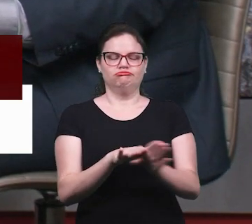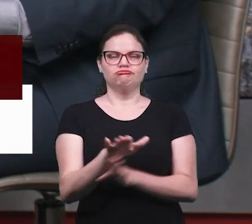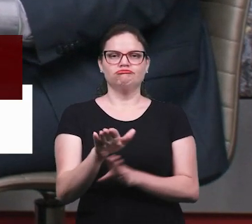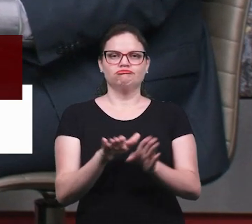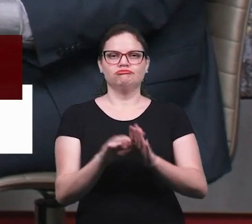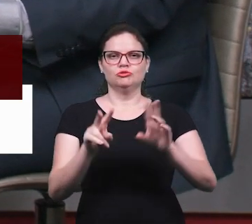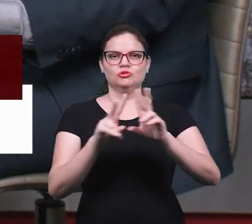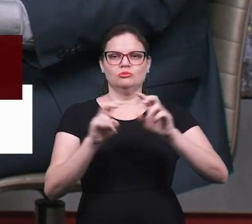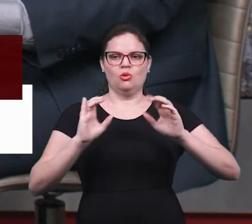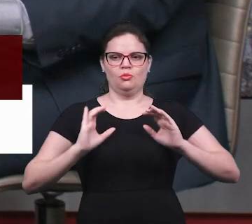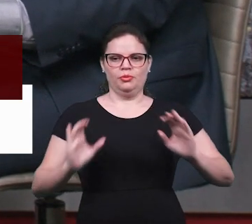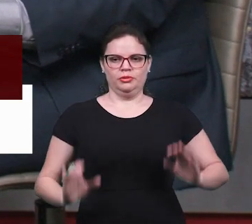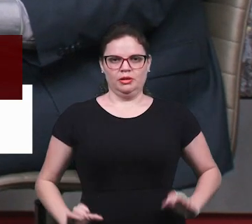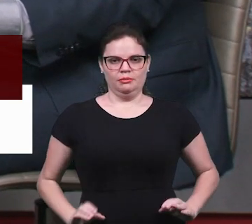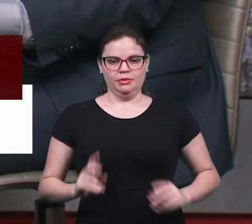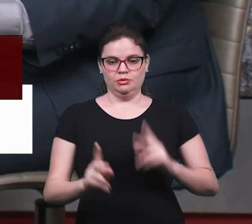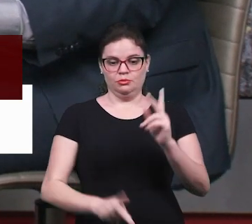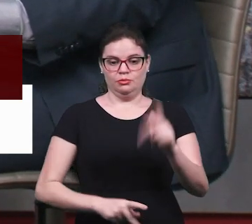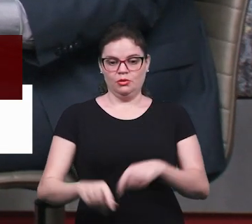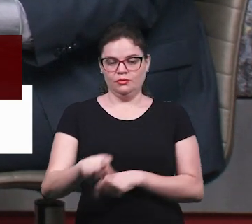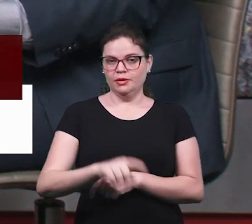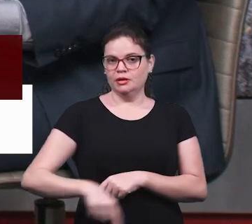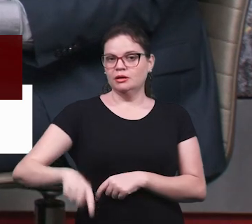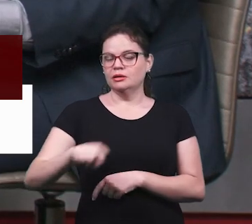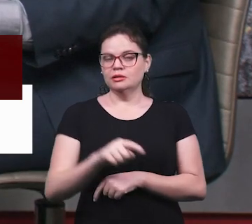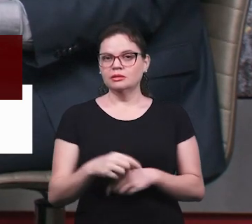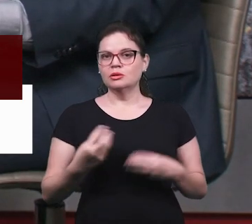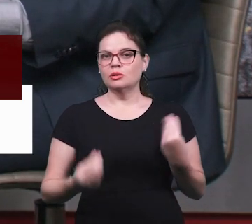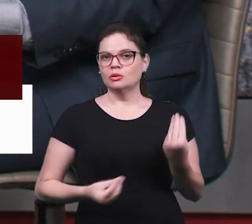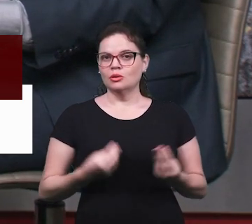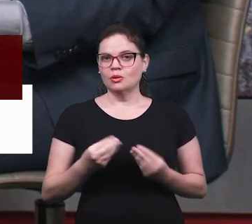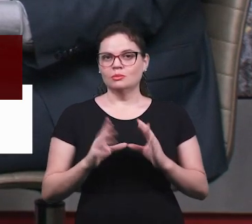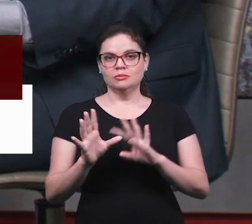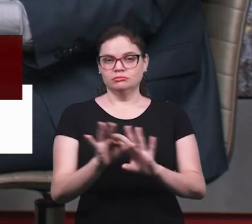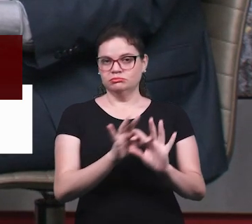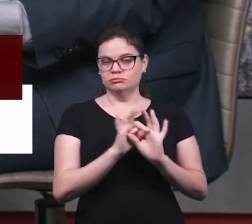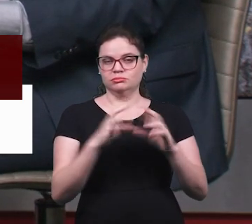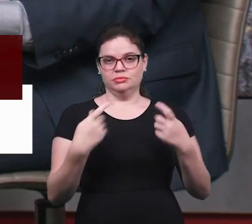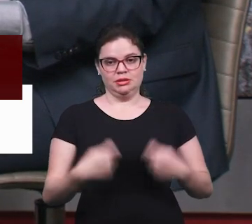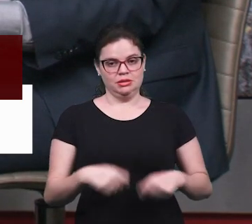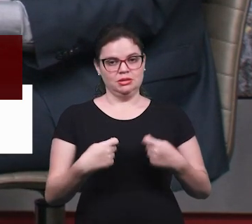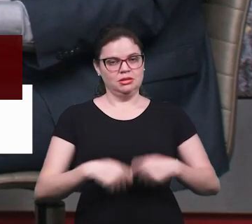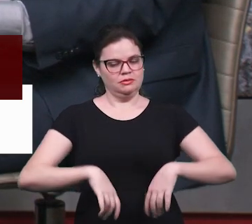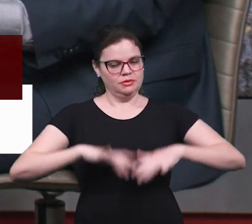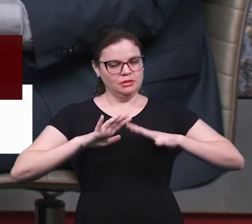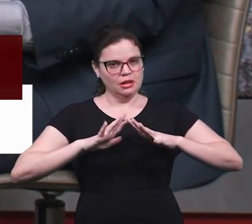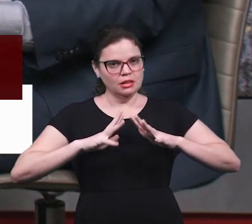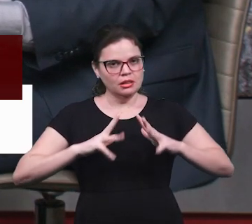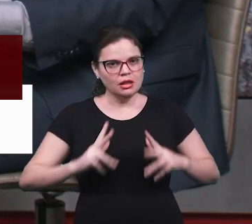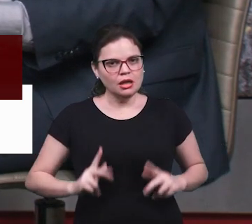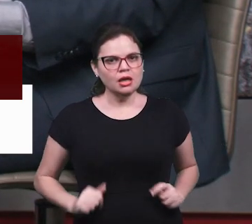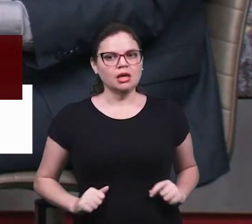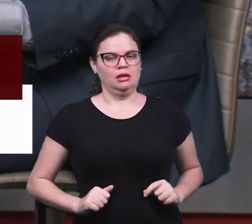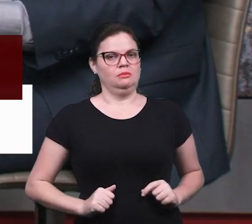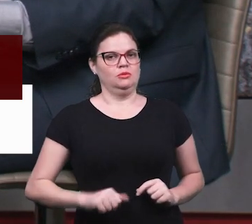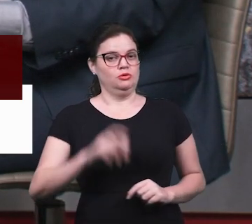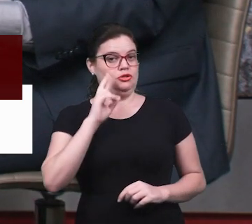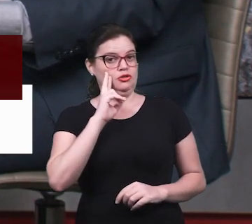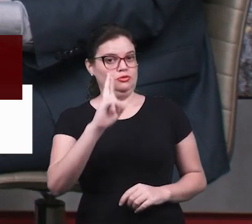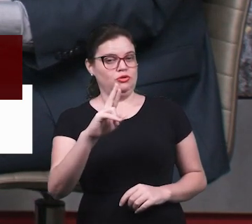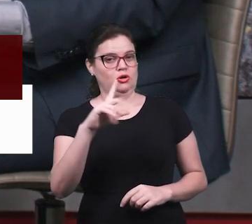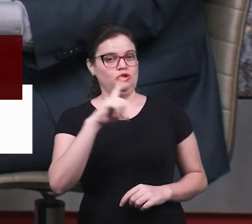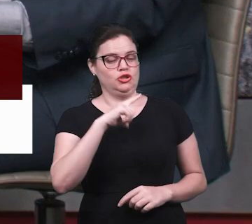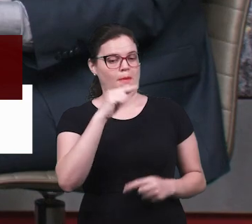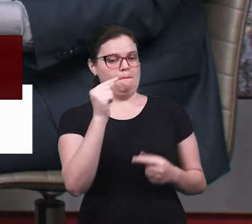respeito do comportamento do povo, como eles deveriam se unir, aquilo que era santo, aquilo que era abominável diante